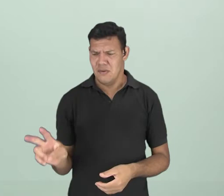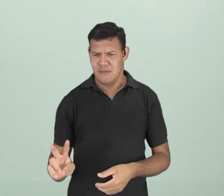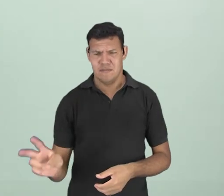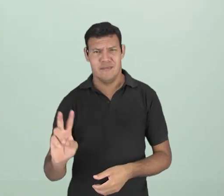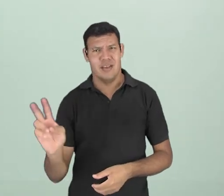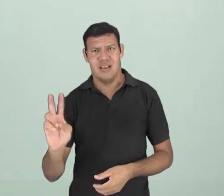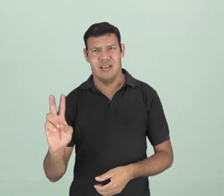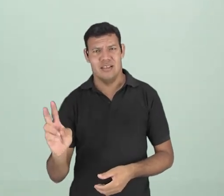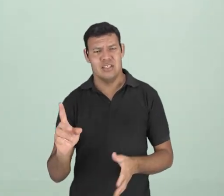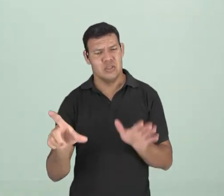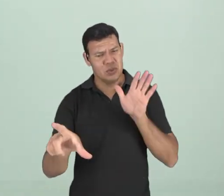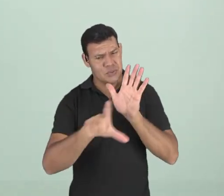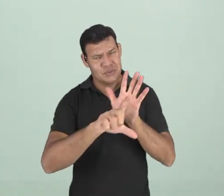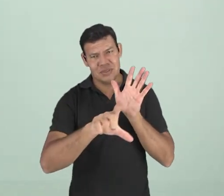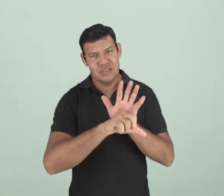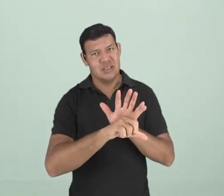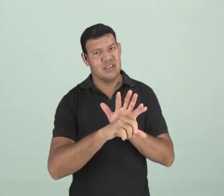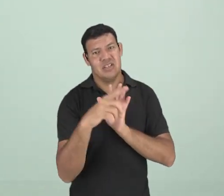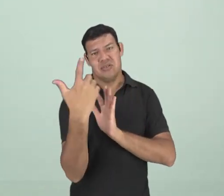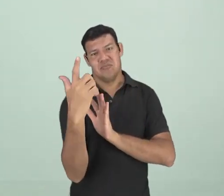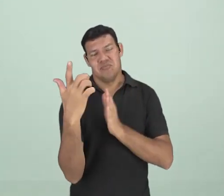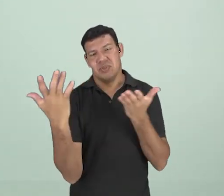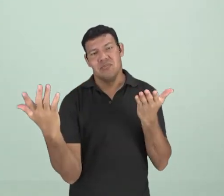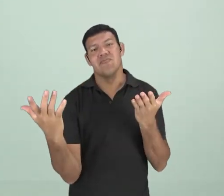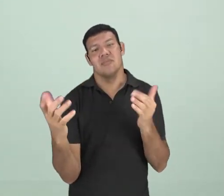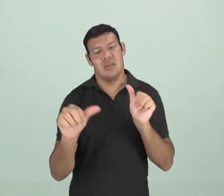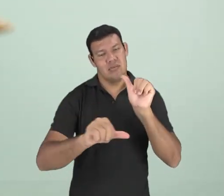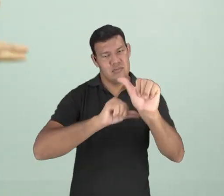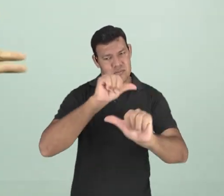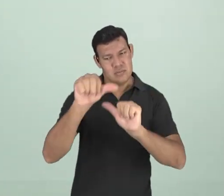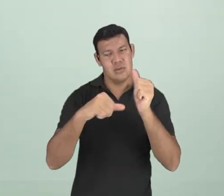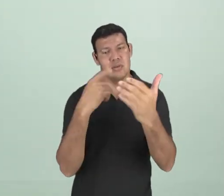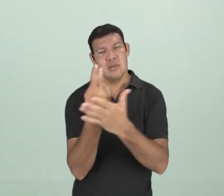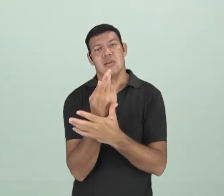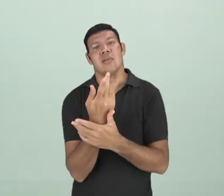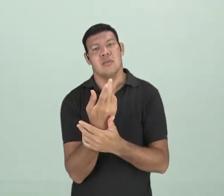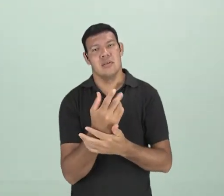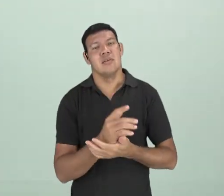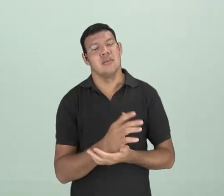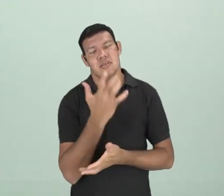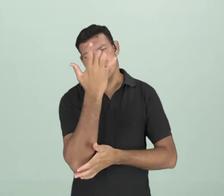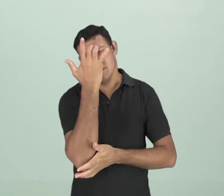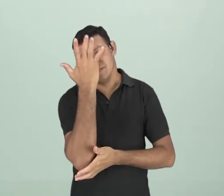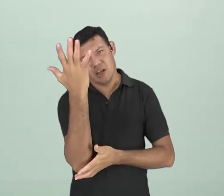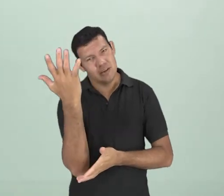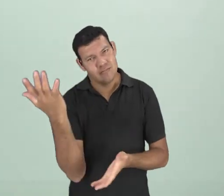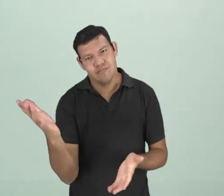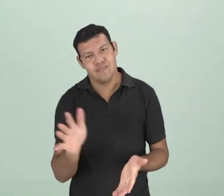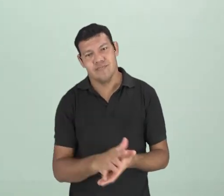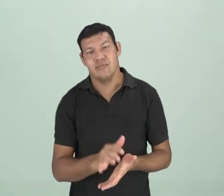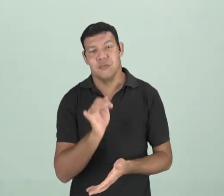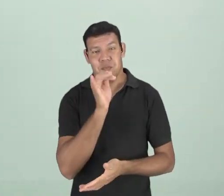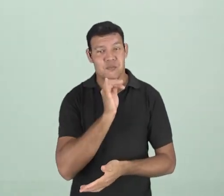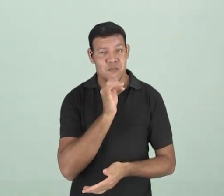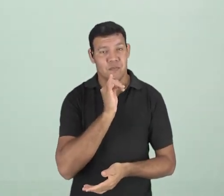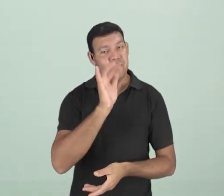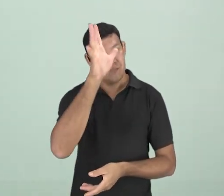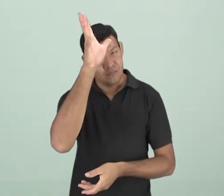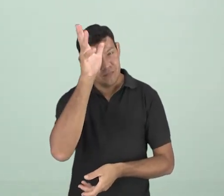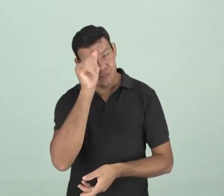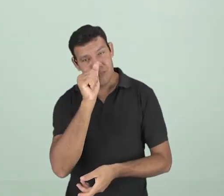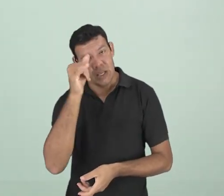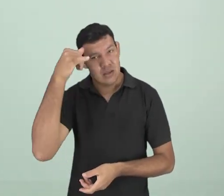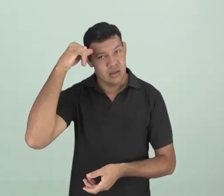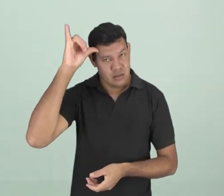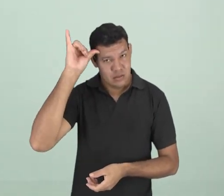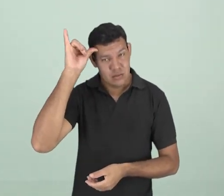valor legalmente estimado, essas trocas elas aconteciam mais facilmente. É claro que o exemplo da galinha e do